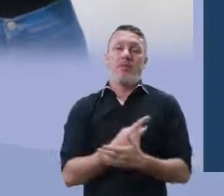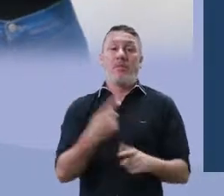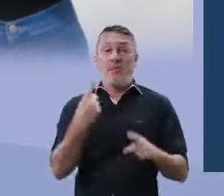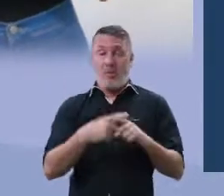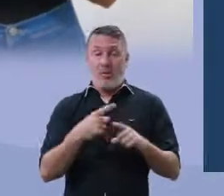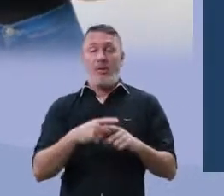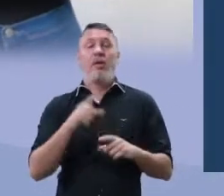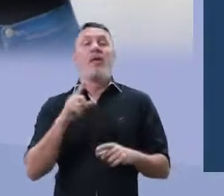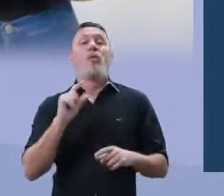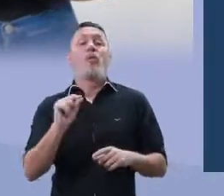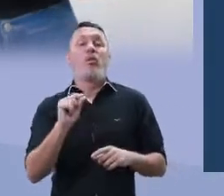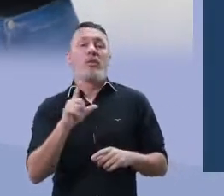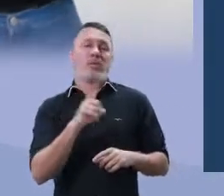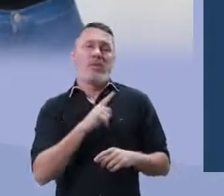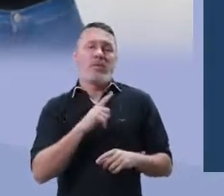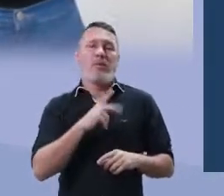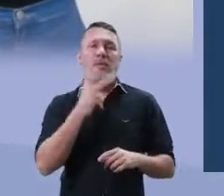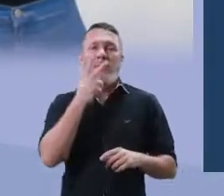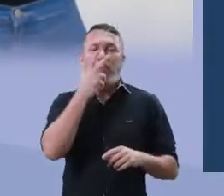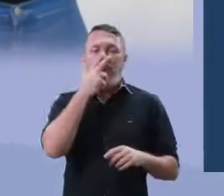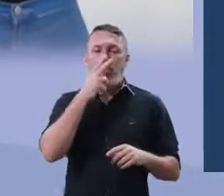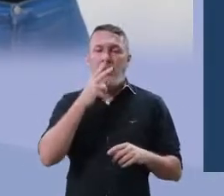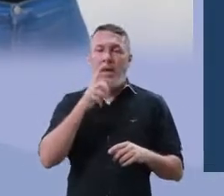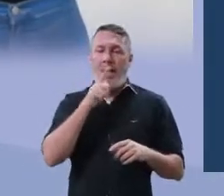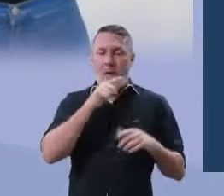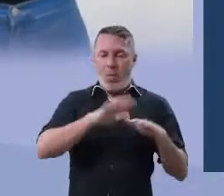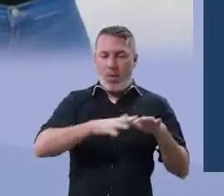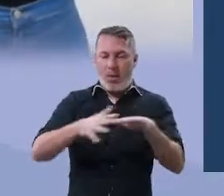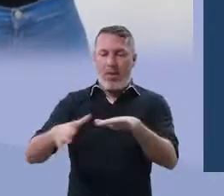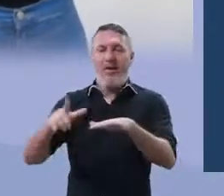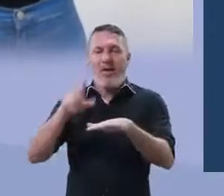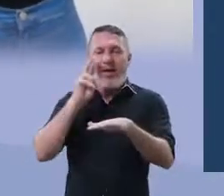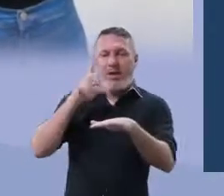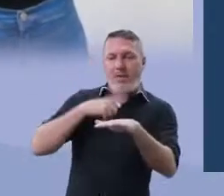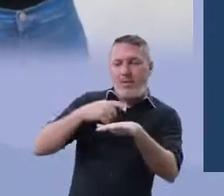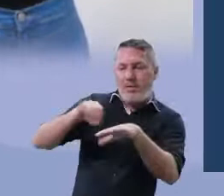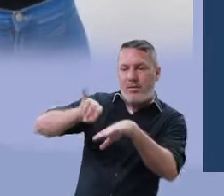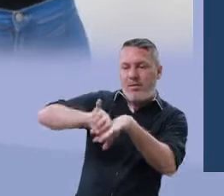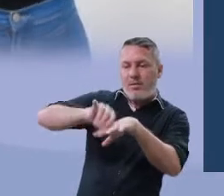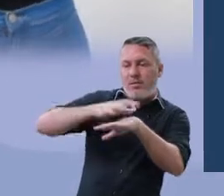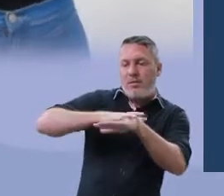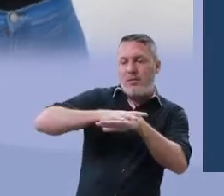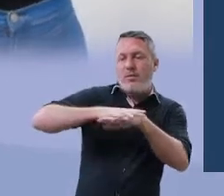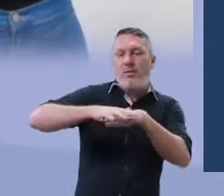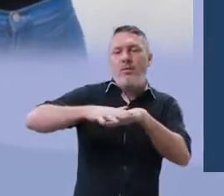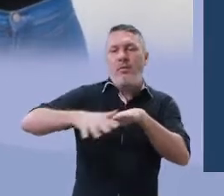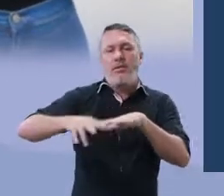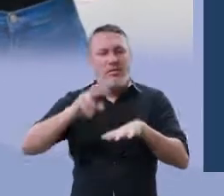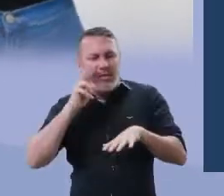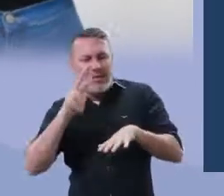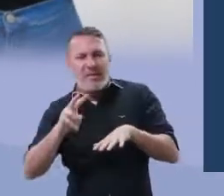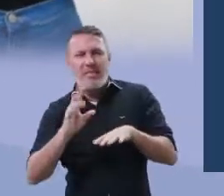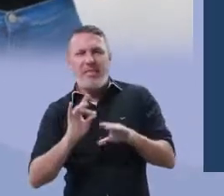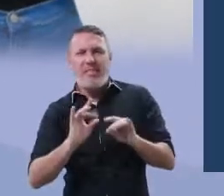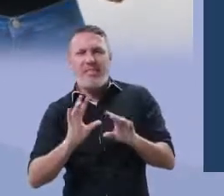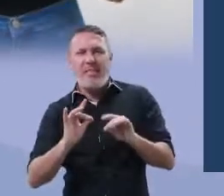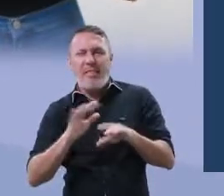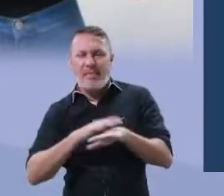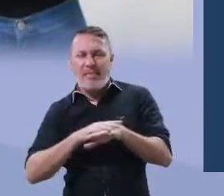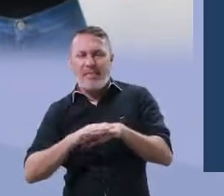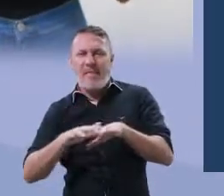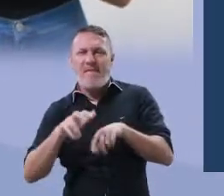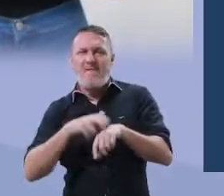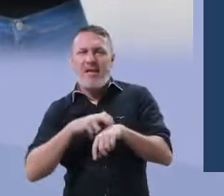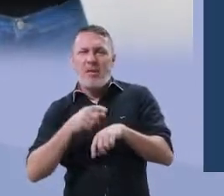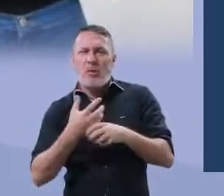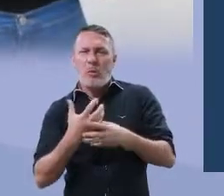aí é que vem o grande problema. A gente acaba tendo uma cobertura do lago, do rio, do local onde